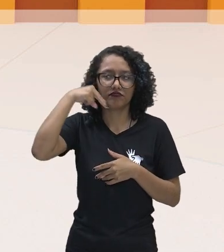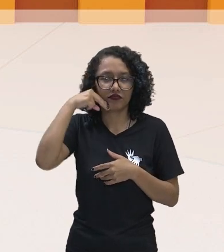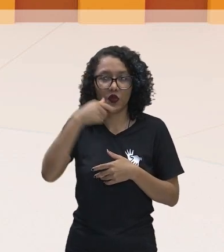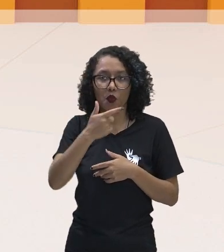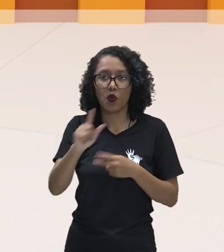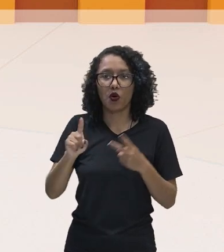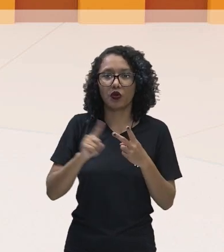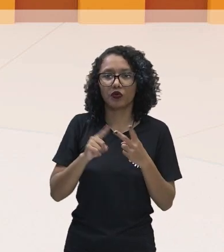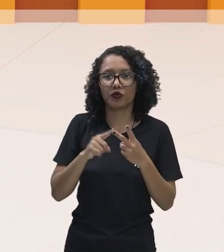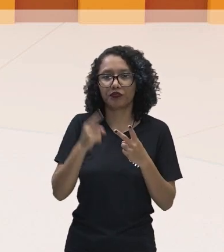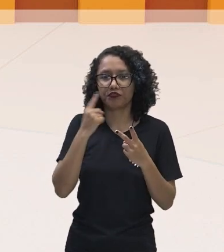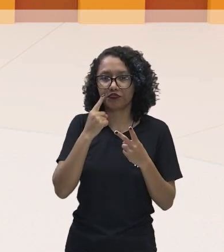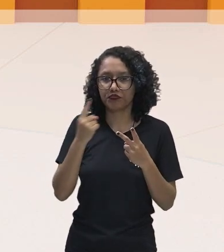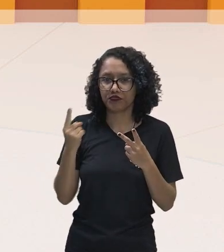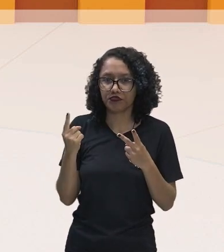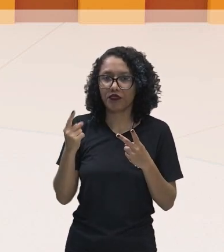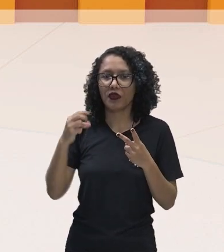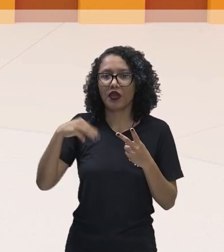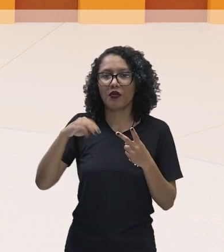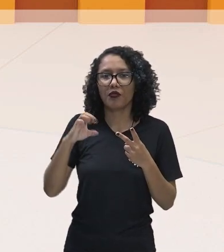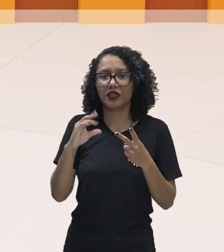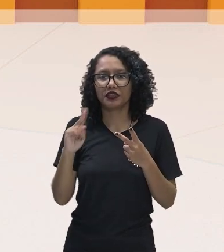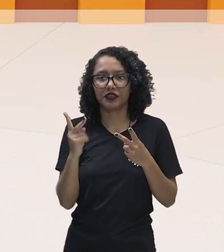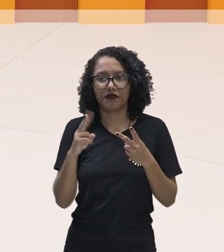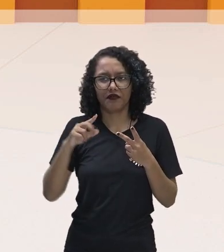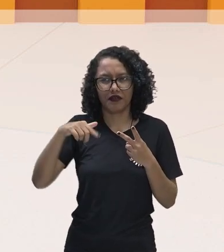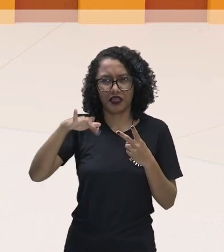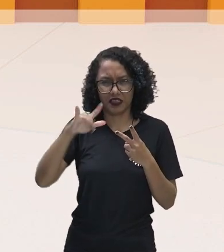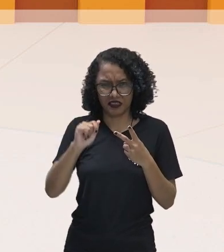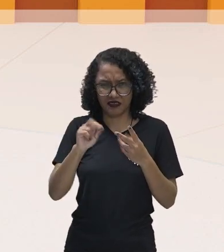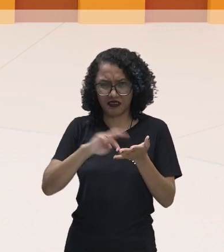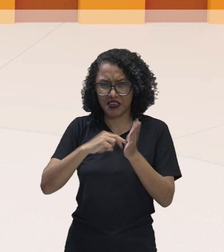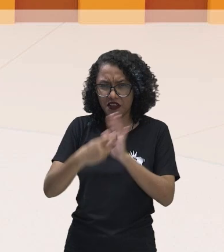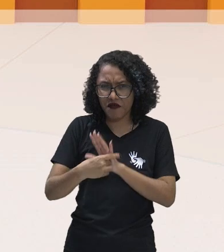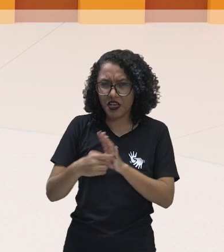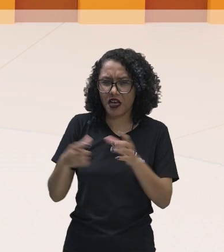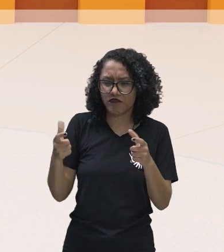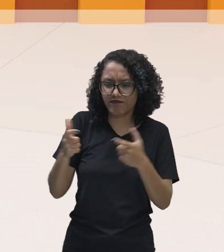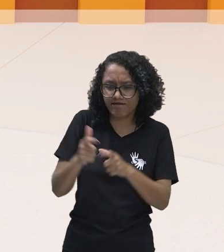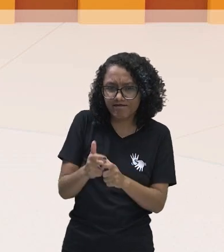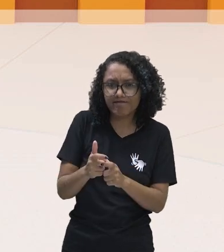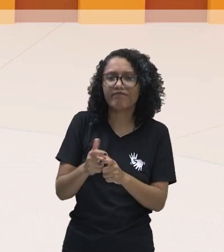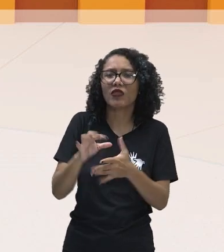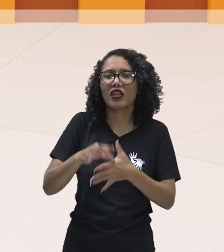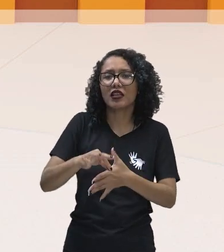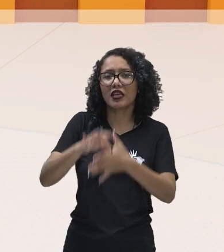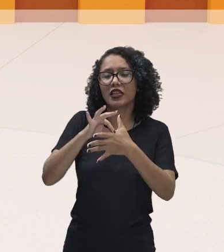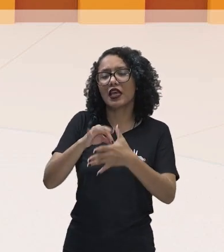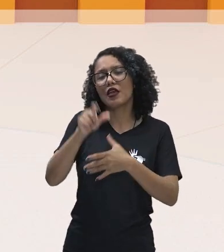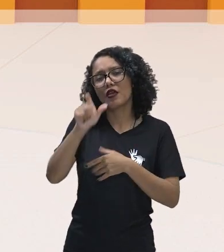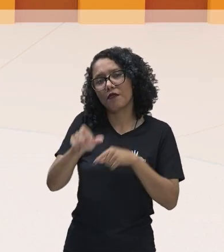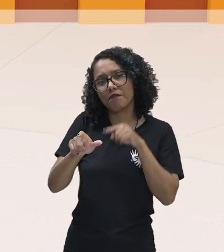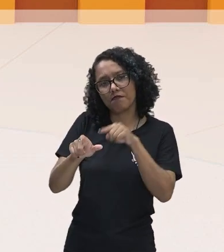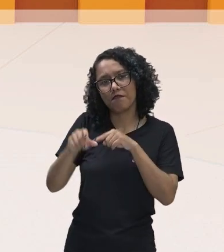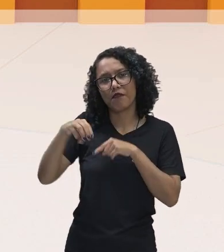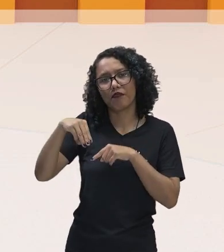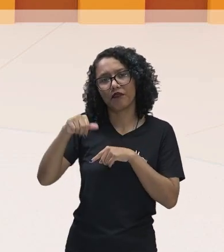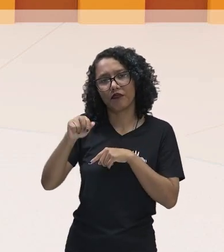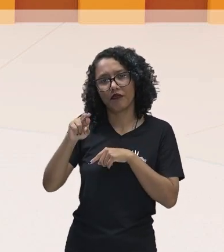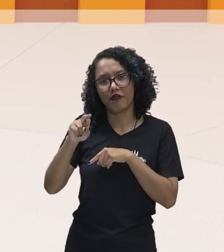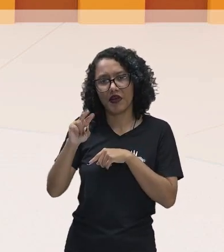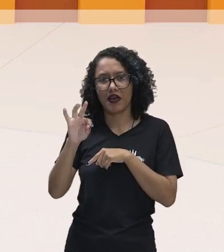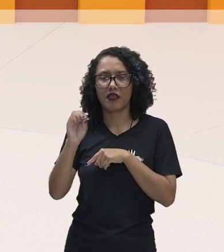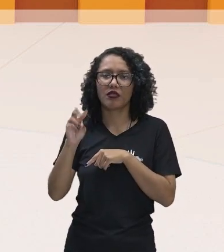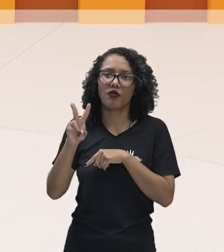os mencheviques, que significa minoria, e serão liderados por Martov. O que